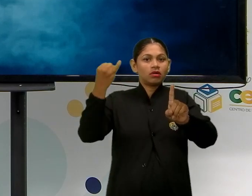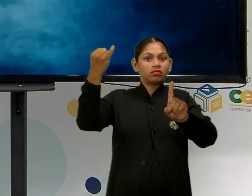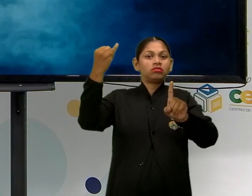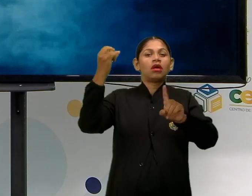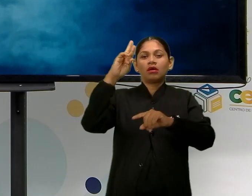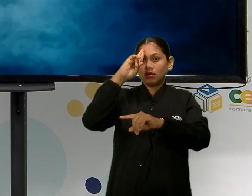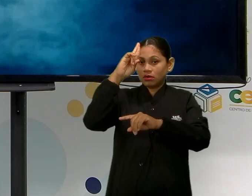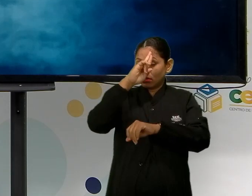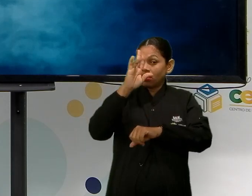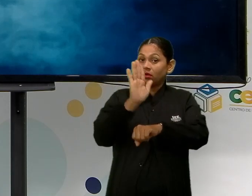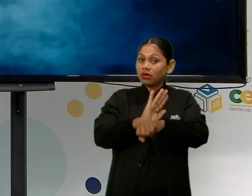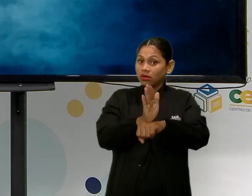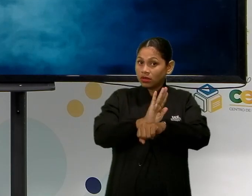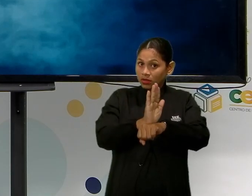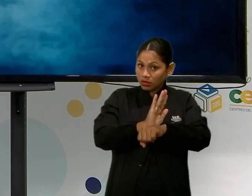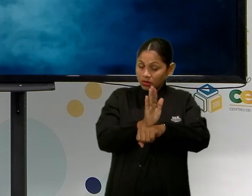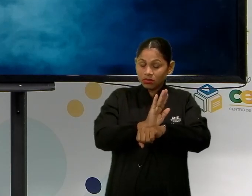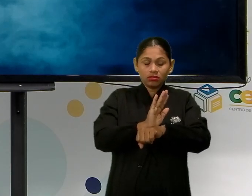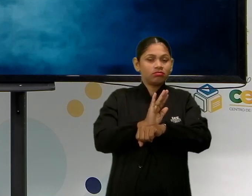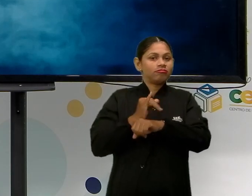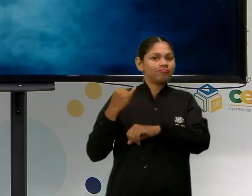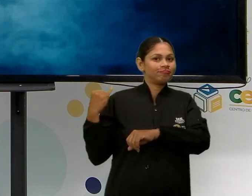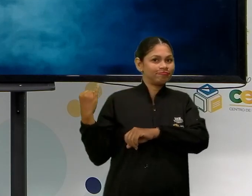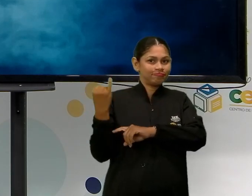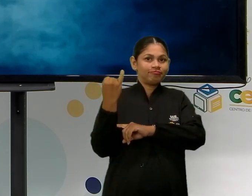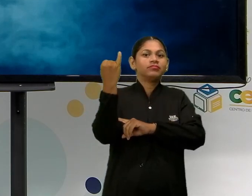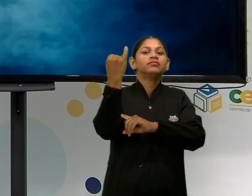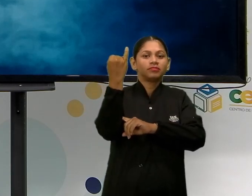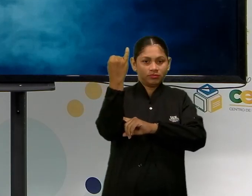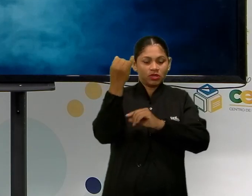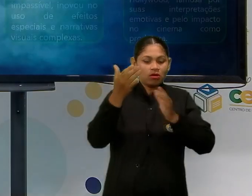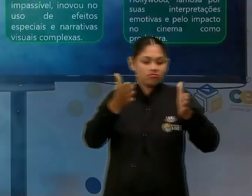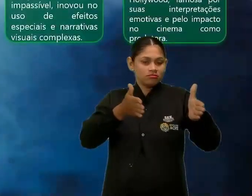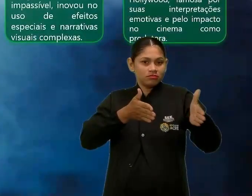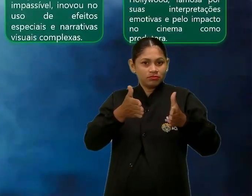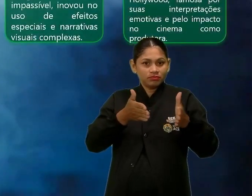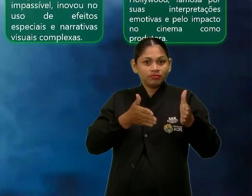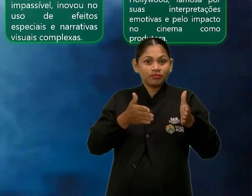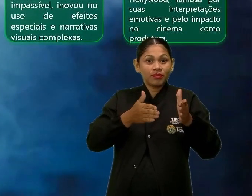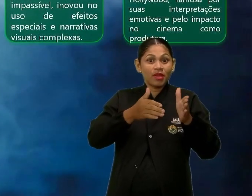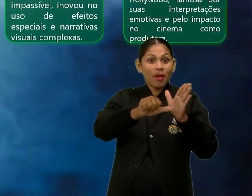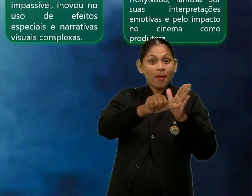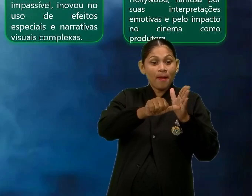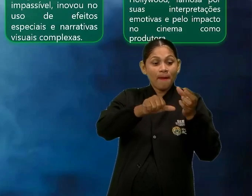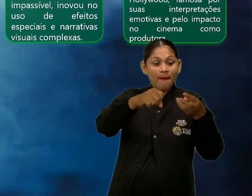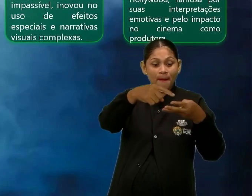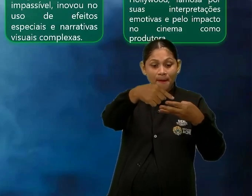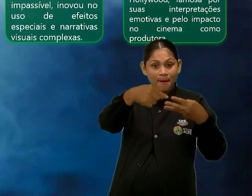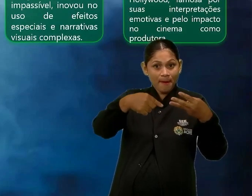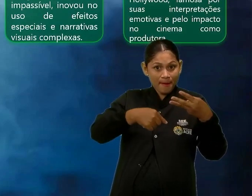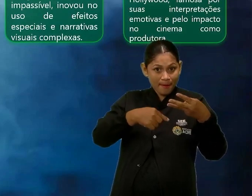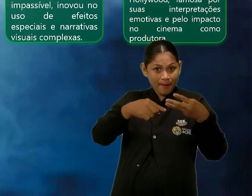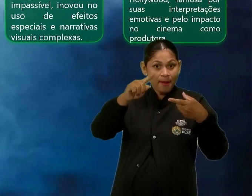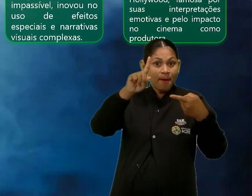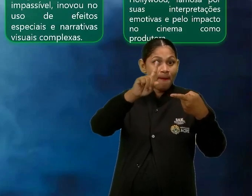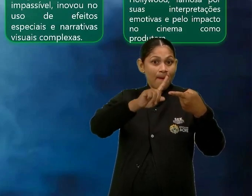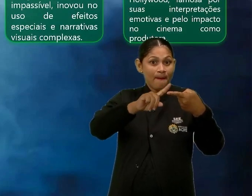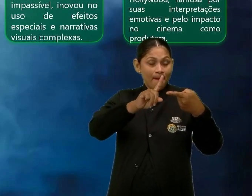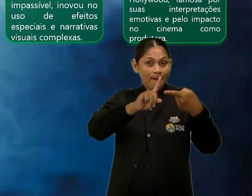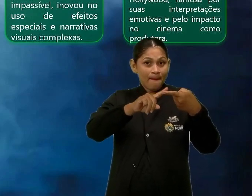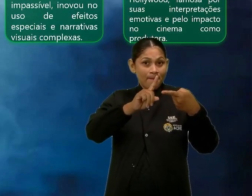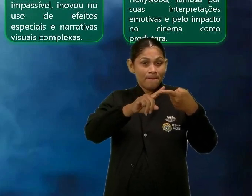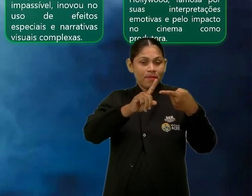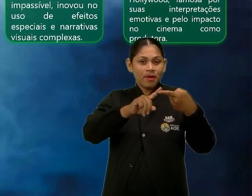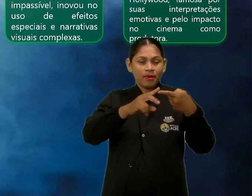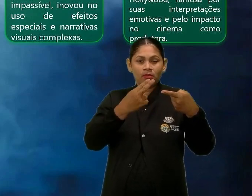que marcaram época e marcaram essa era, como Charlie Chaplin, vocês podem ver aqui na nossa tela, um